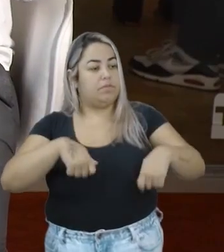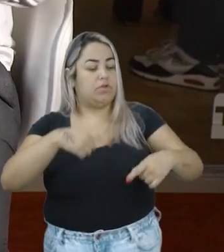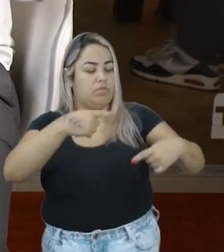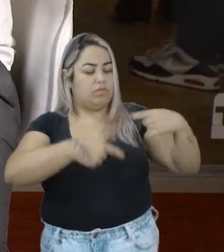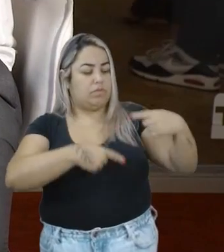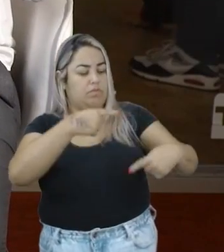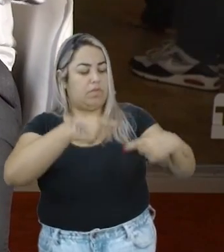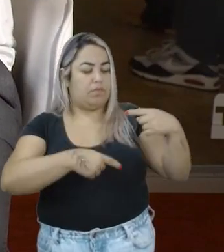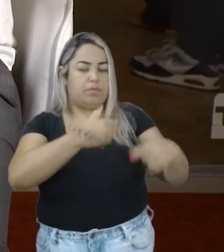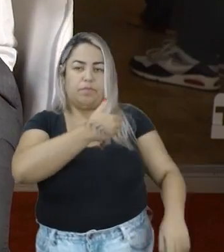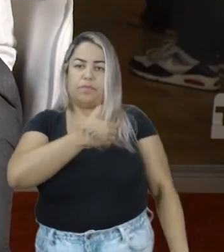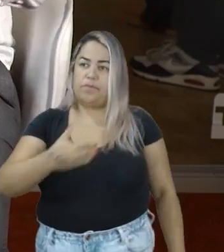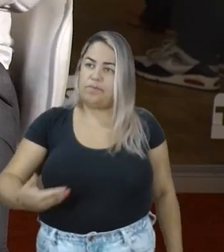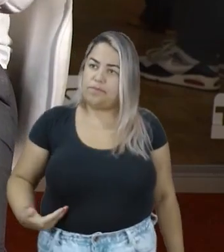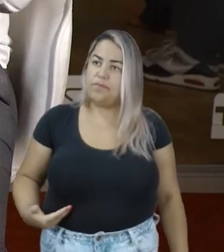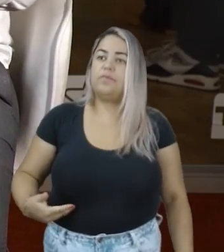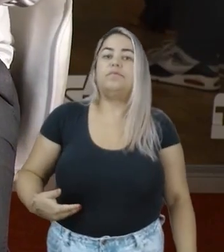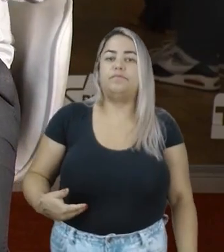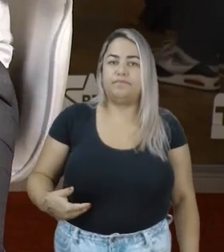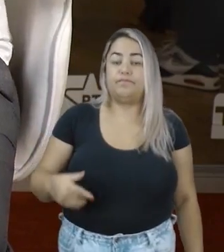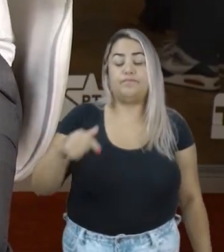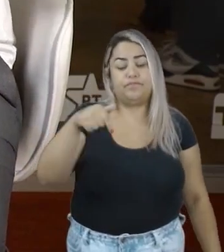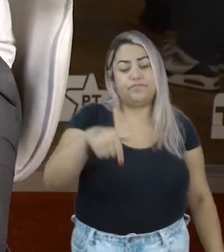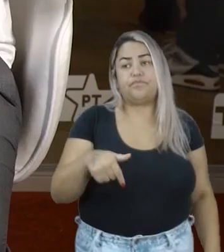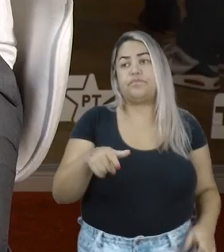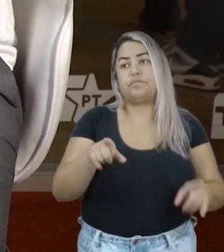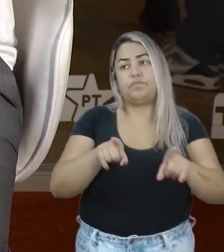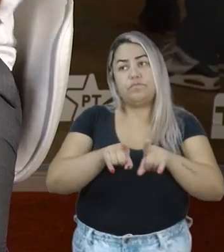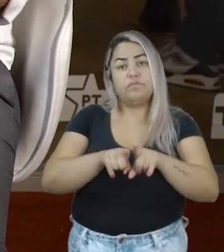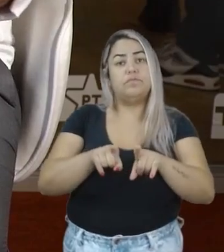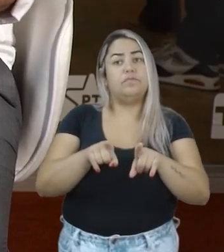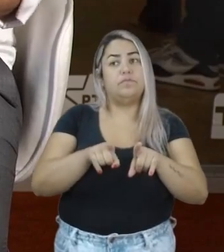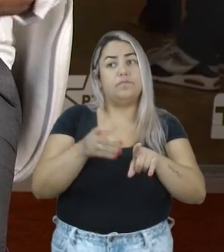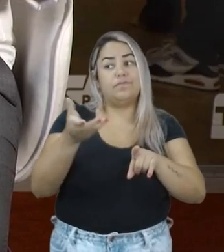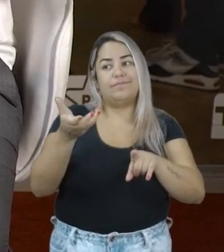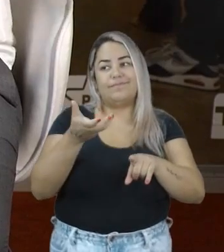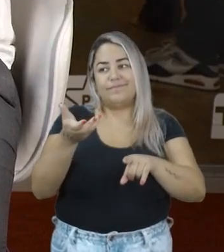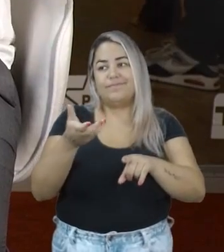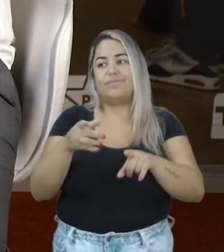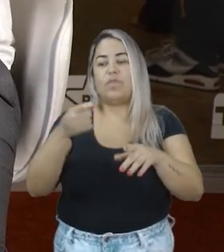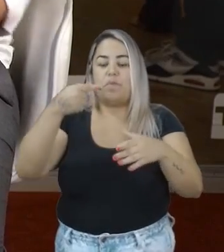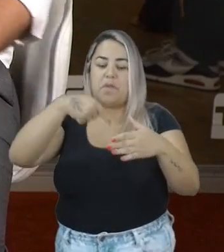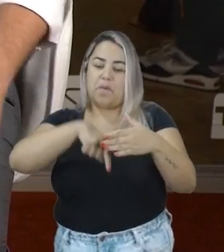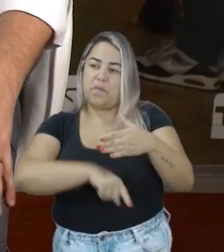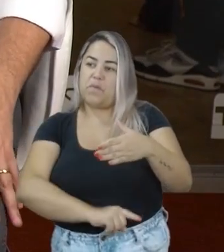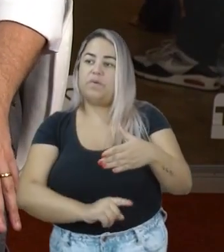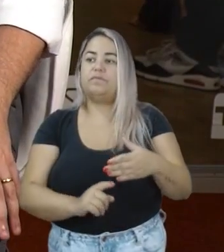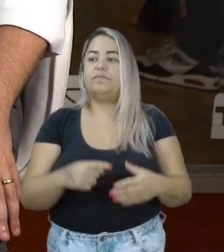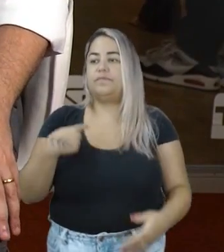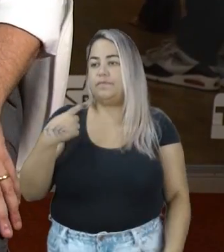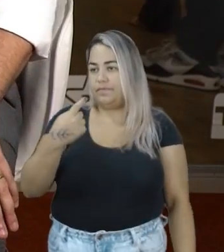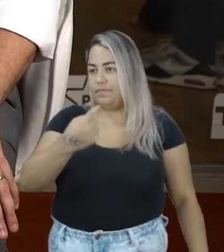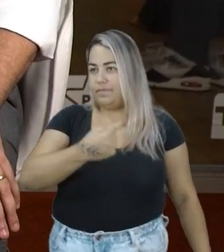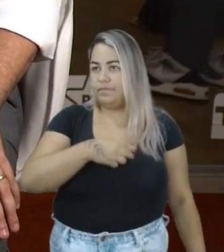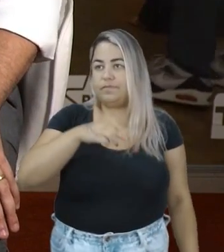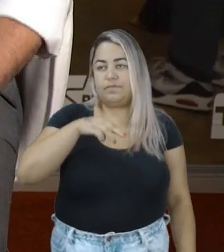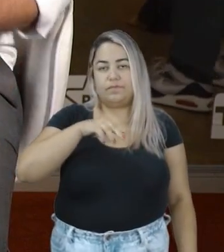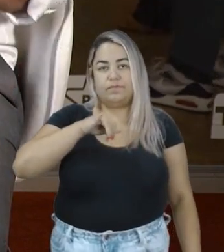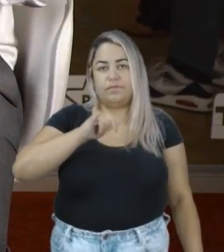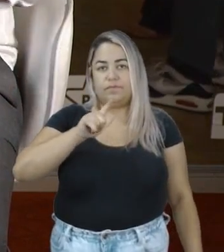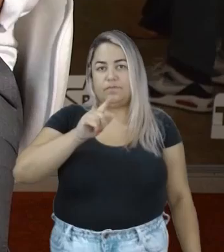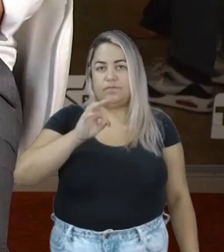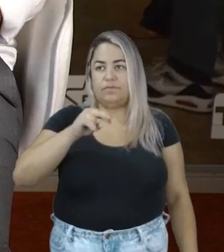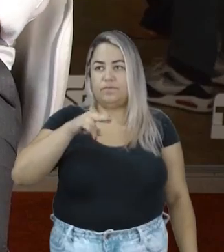debatendo a política, a boa política, nesse espaço. É claro que nós queremos cada vez mais aprofundamento, que nossa militância tenha cada vez